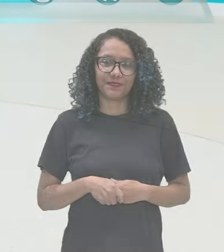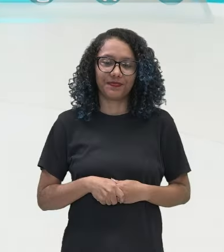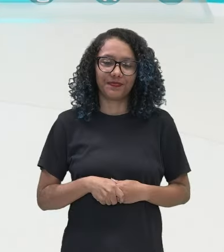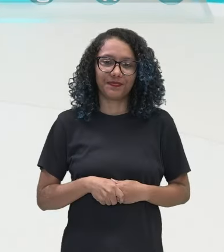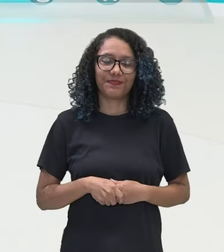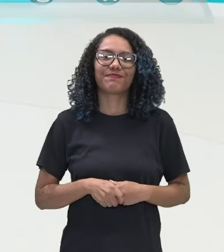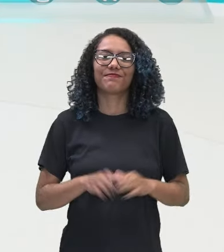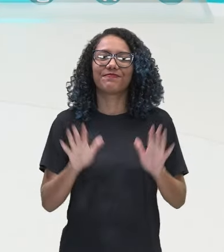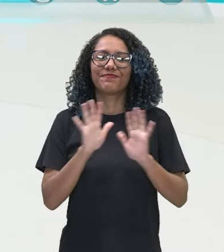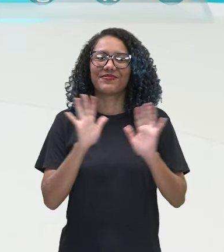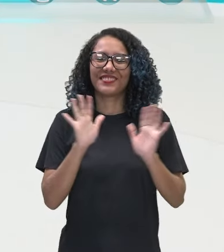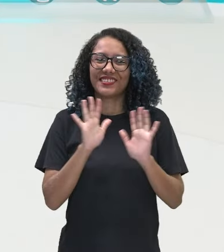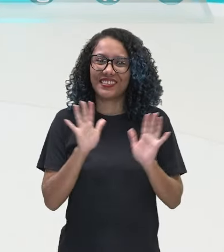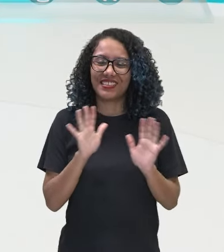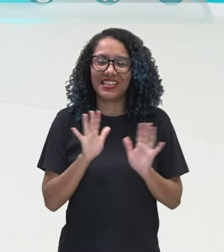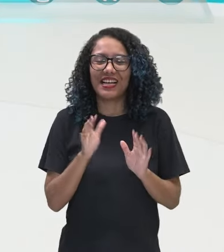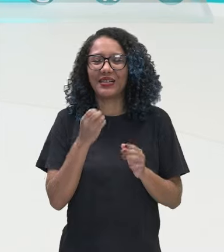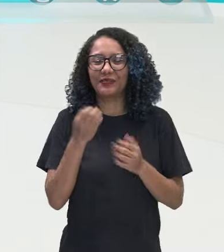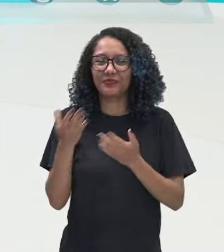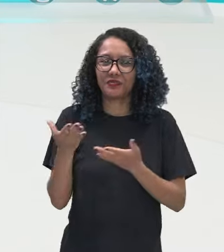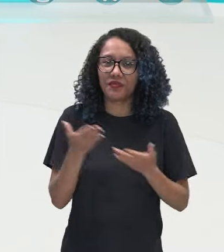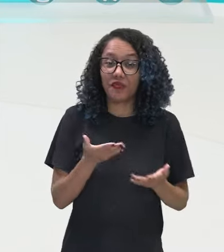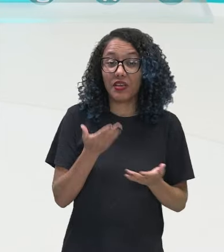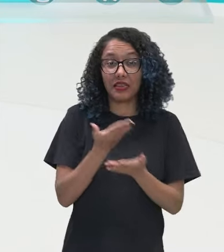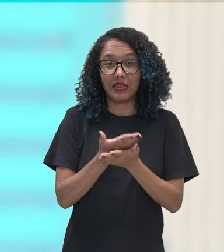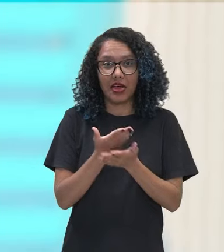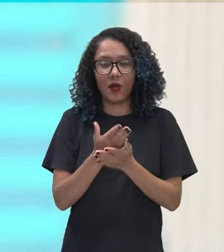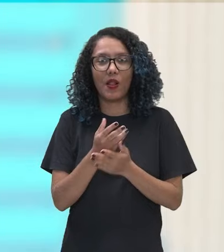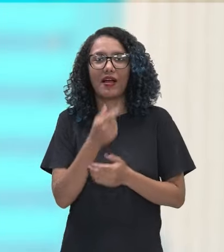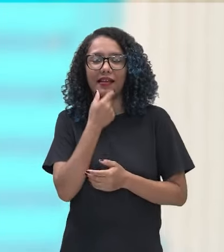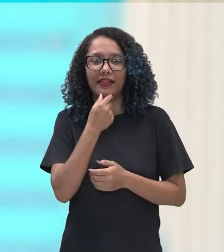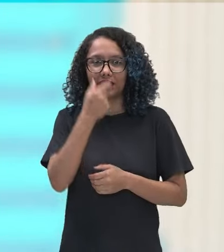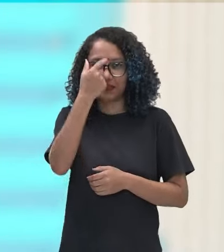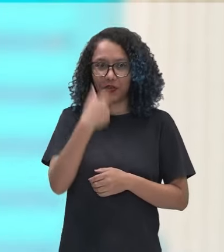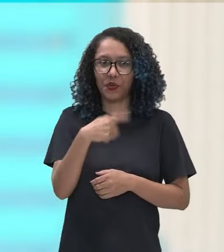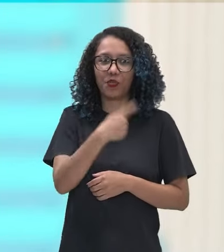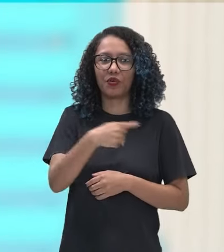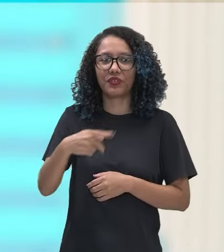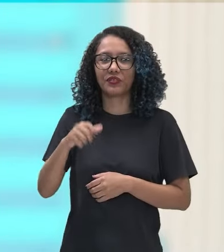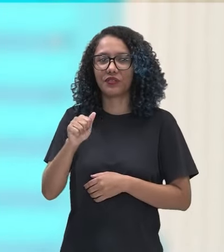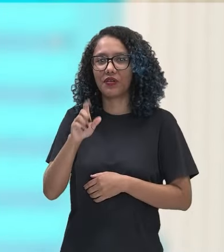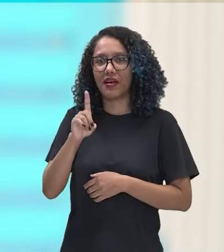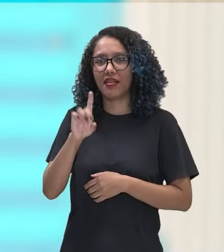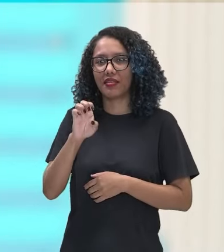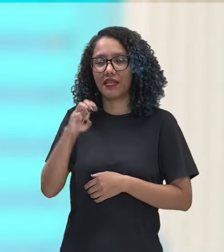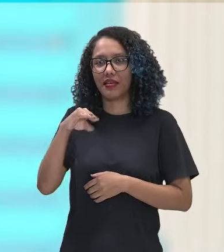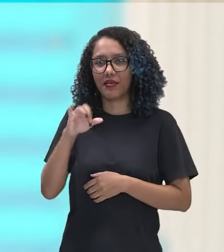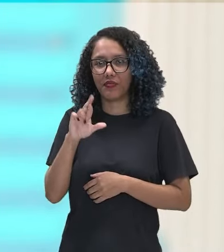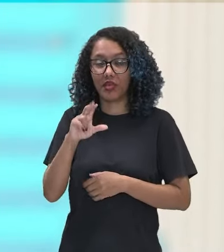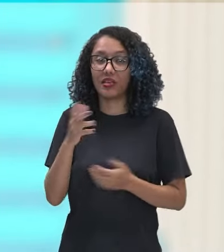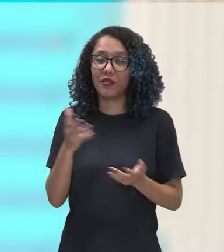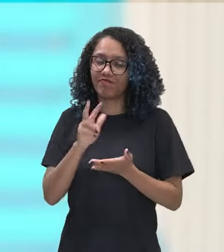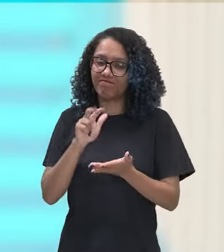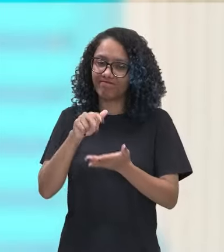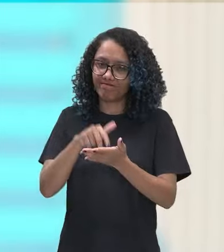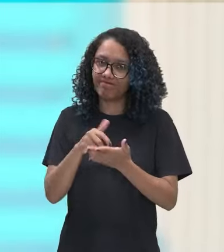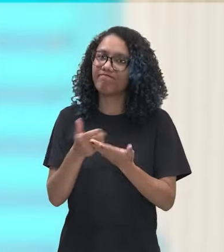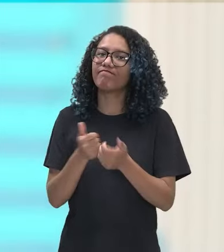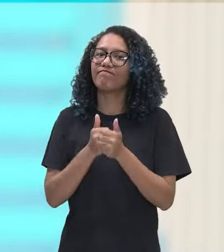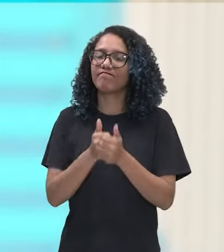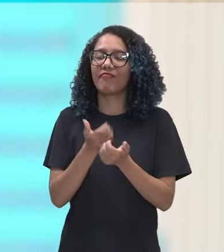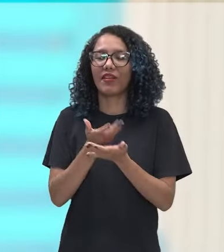Hello students, teachers, welcome! Bem-vindos à nossa aula de língua inglesa. Eu sou o teacher Ademir Ribeiro e vou acompanhar vocês ao longo dessa aula. Por falar